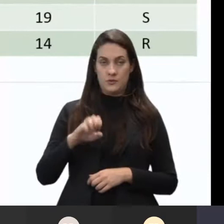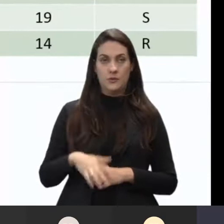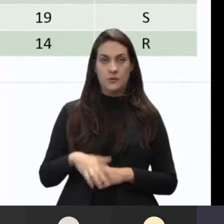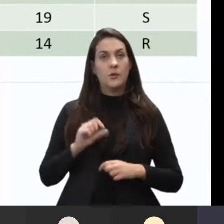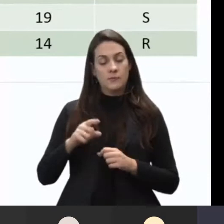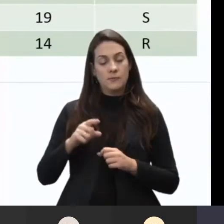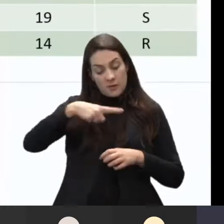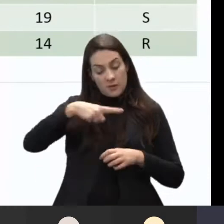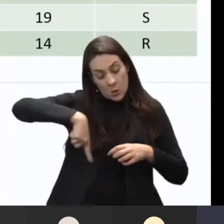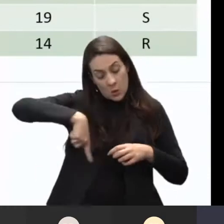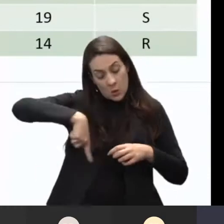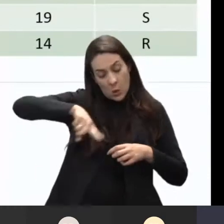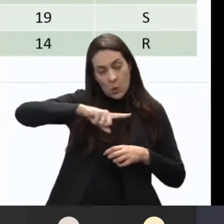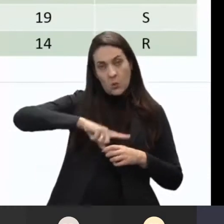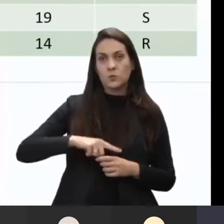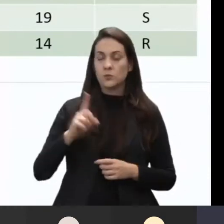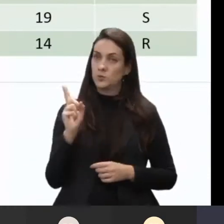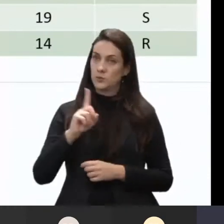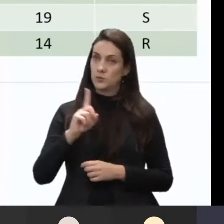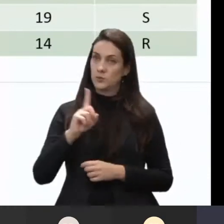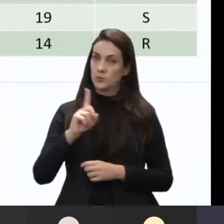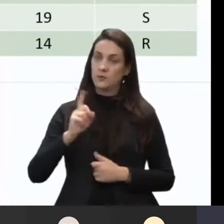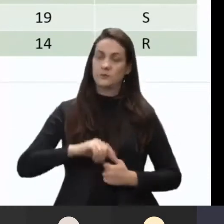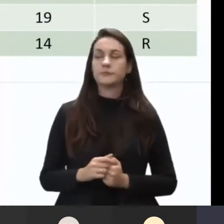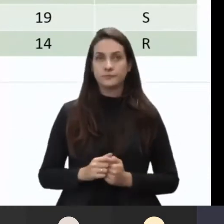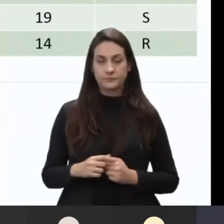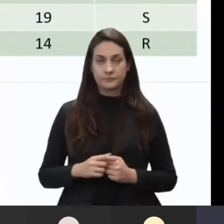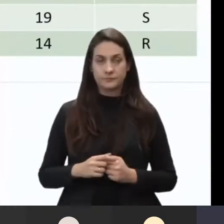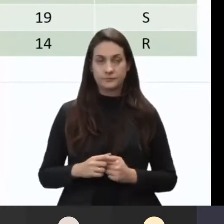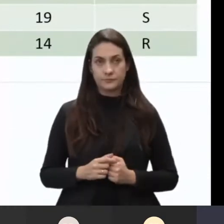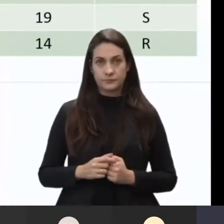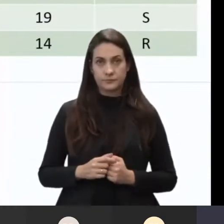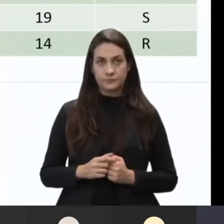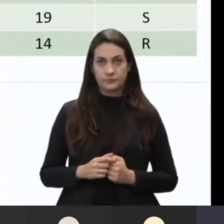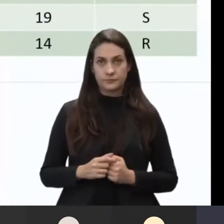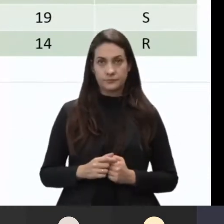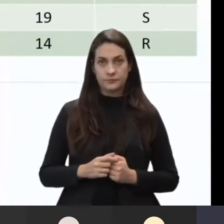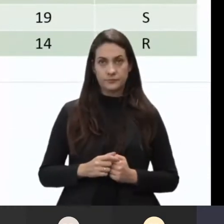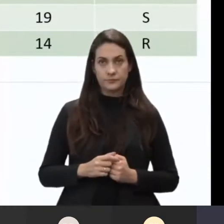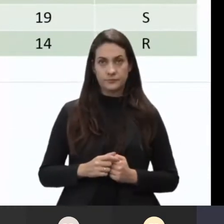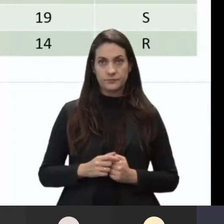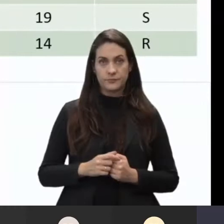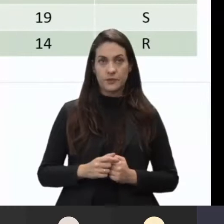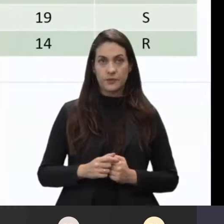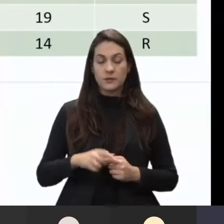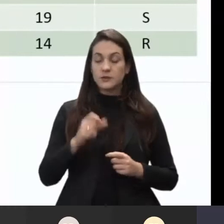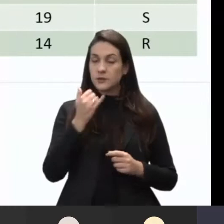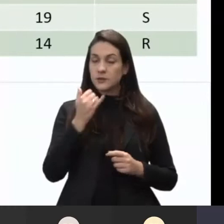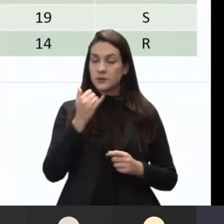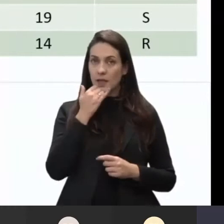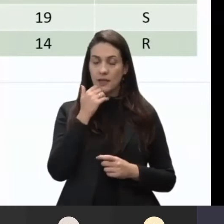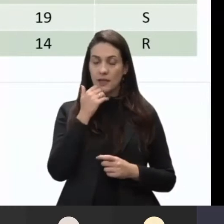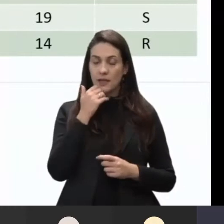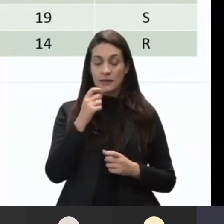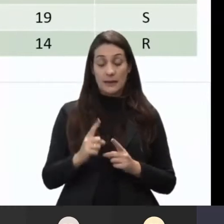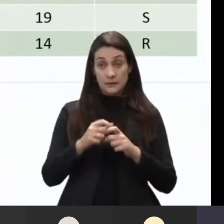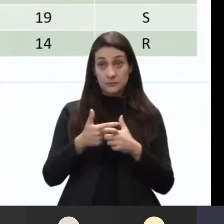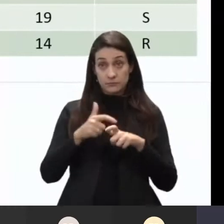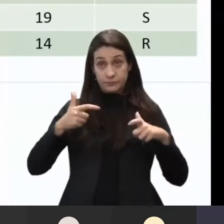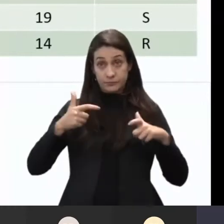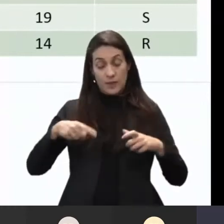da placa. Então, veja que as bactérias, ela cresceu por toda a placa. A gente não tem aqui espaço